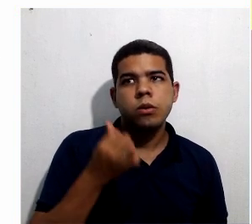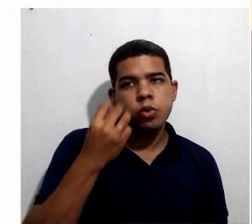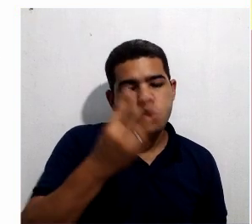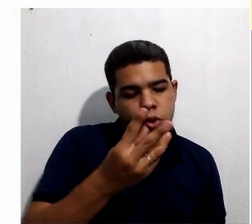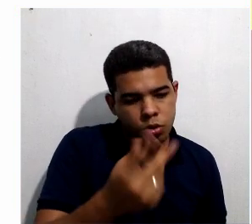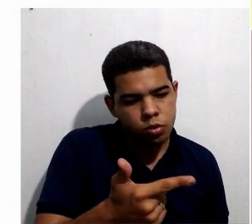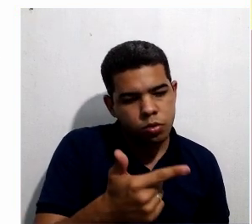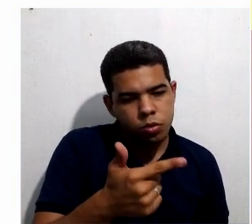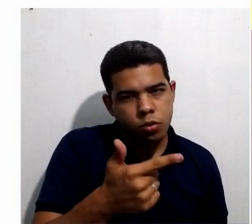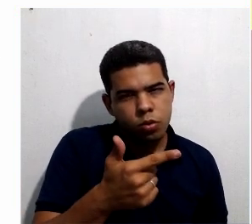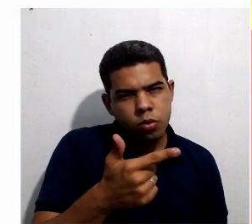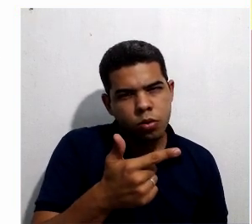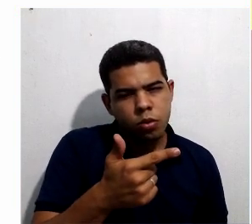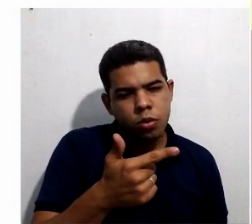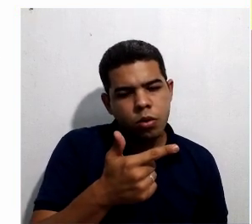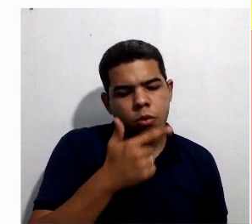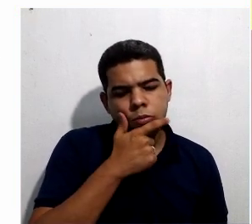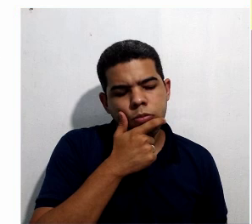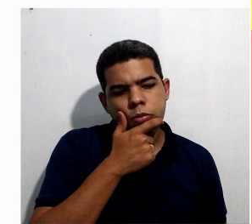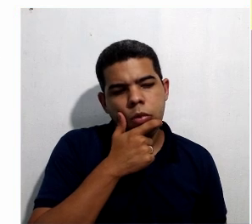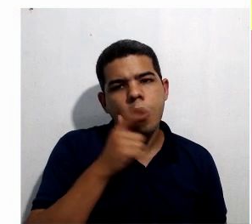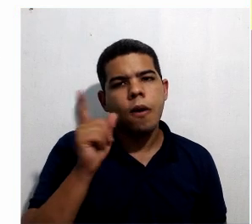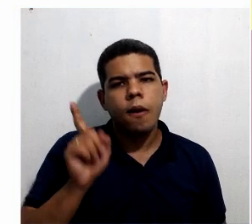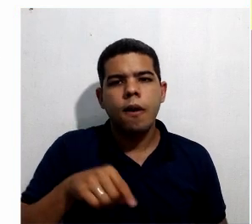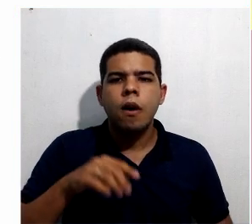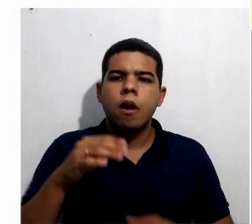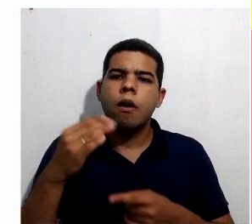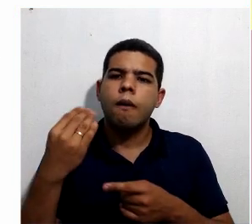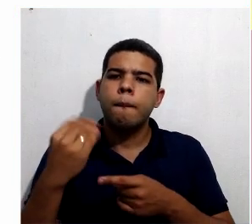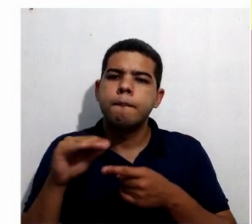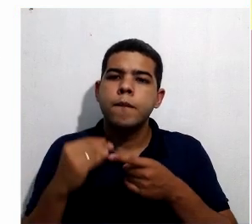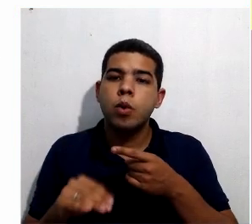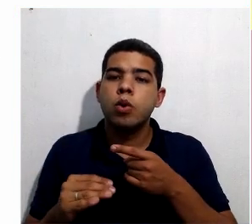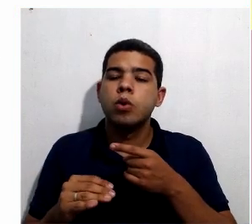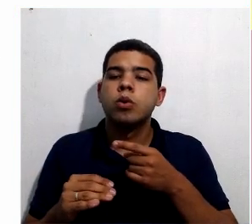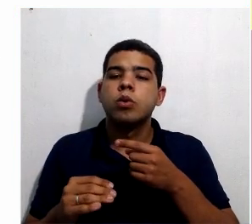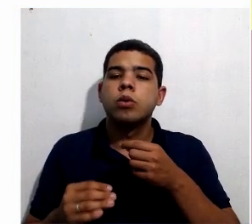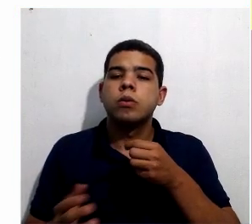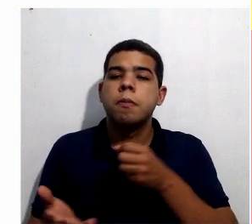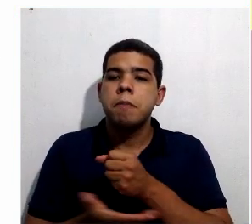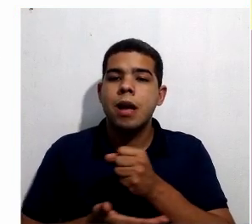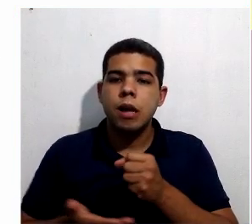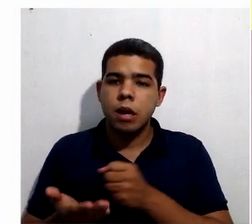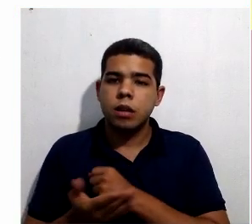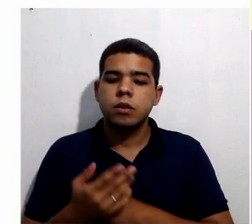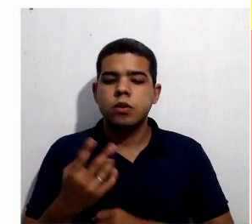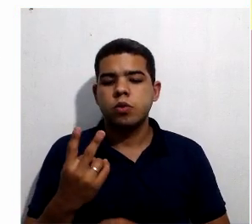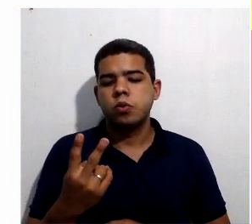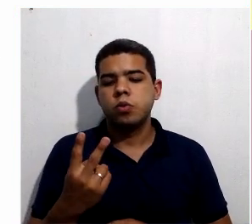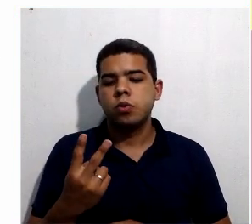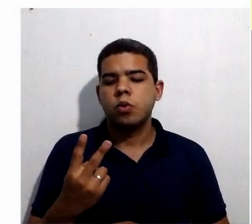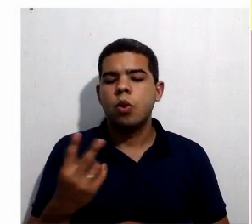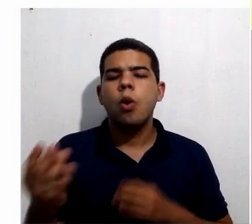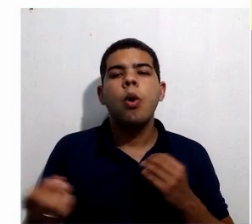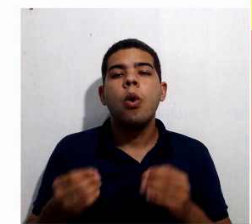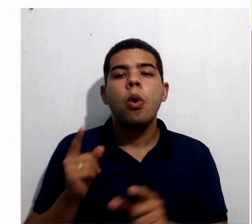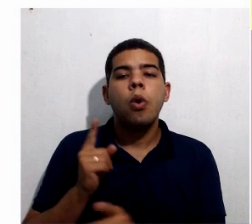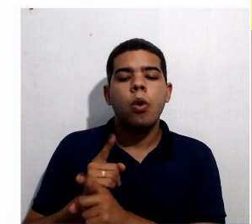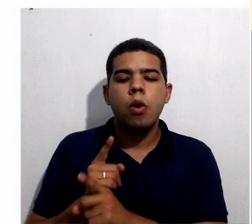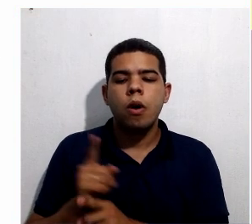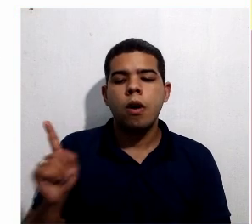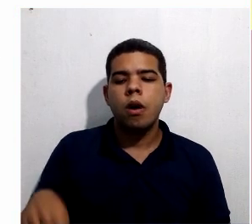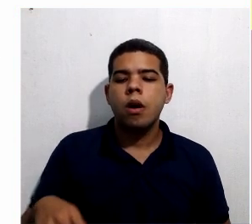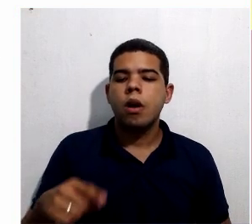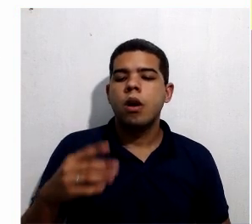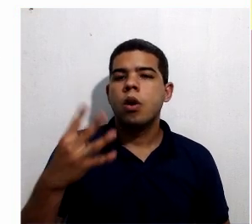Então o quinto termo vai ser 32. São as potenciações de base 2. Mas que também você pode ter encontrado